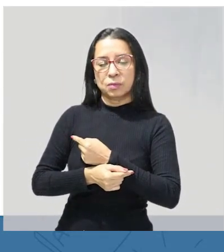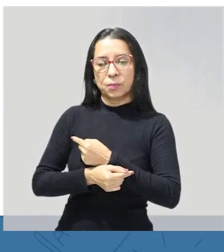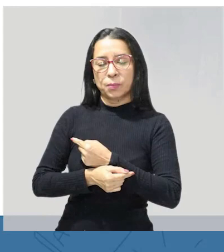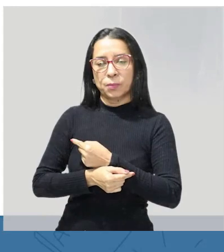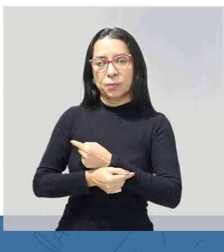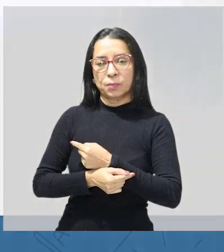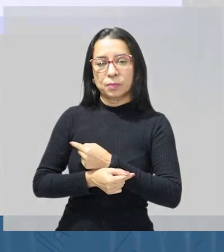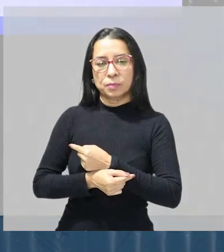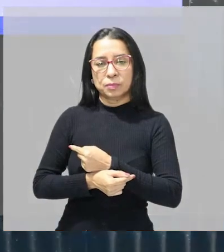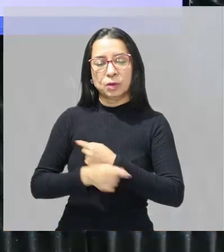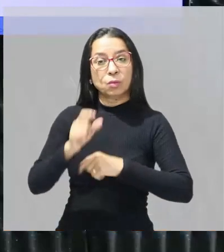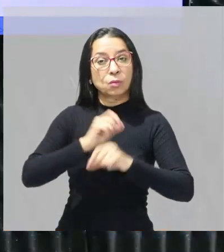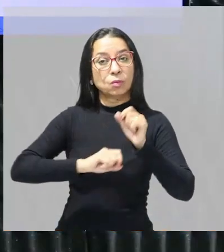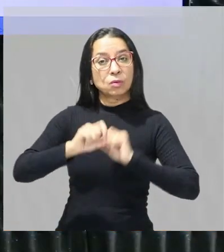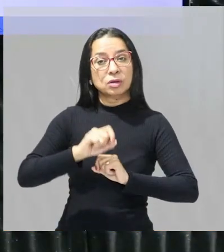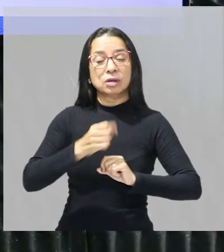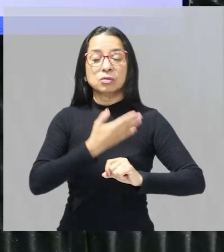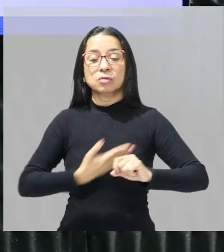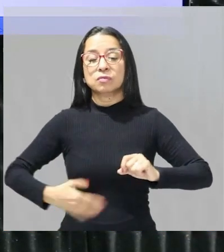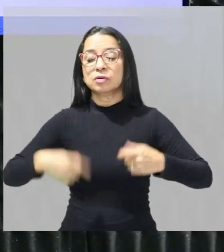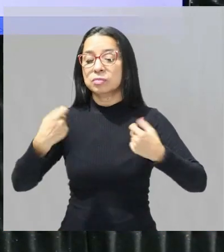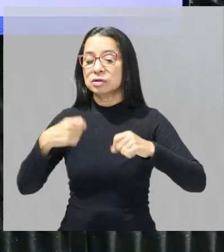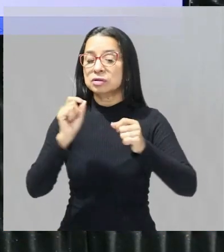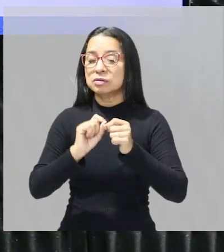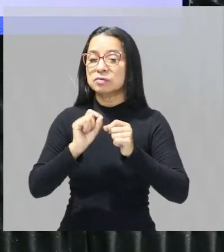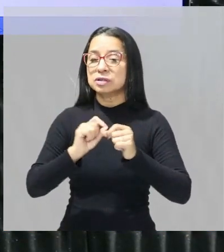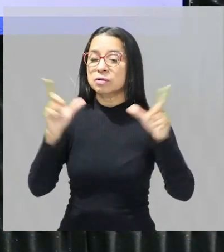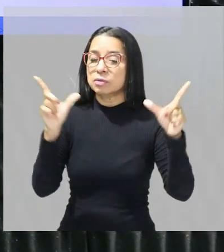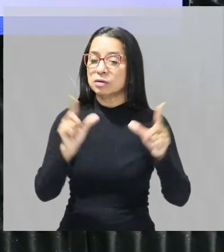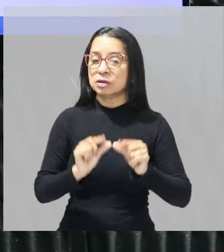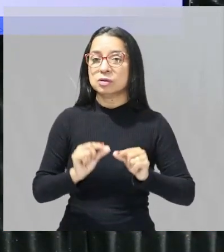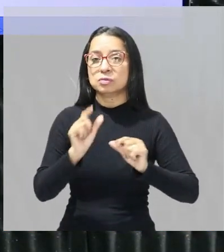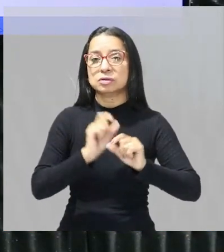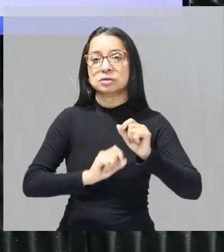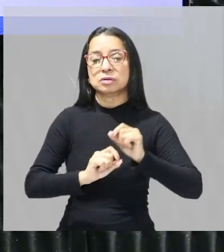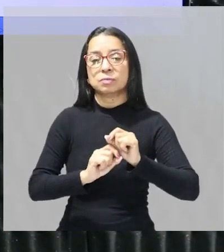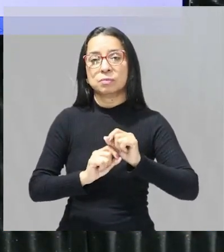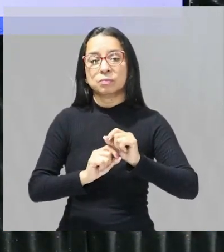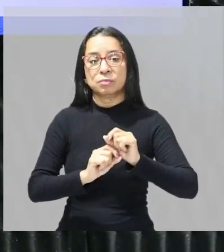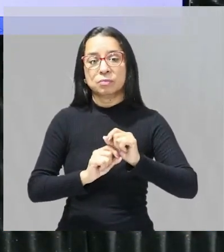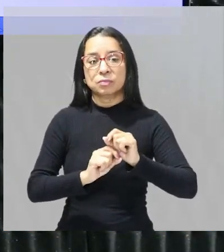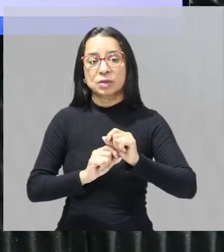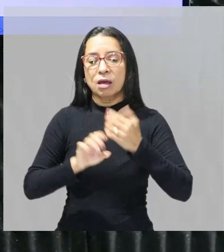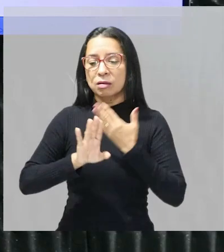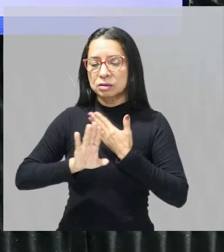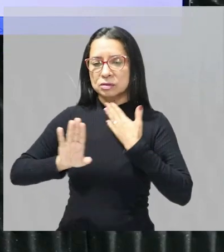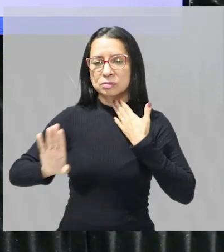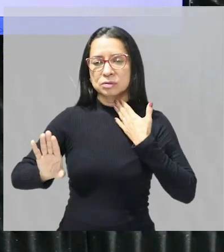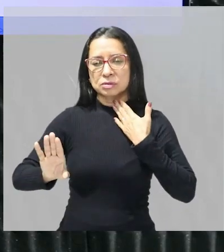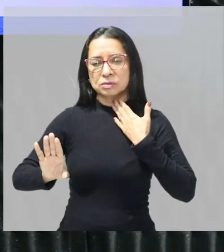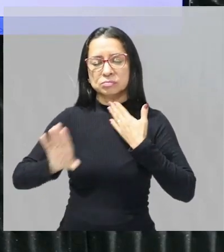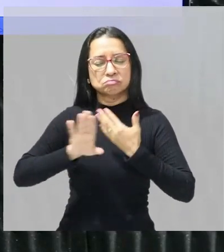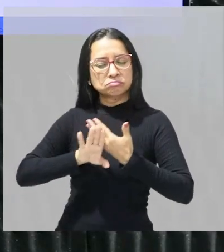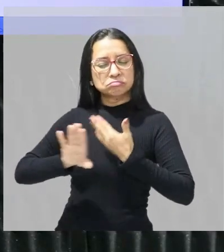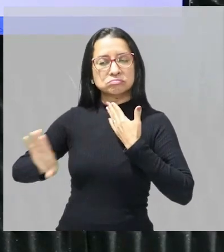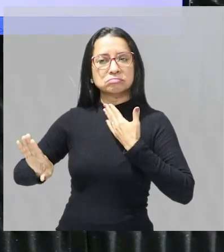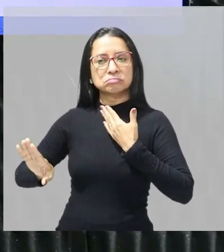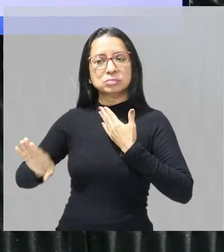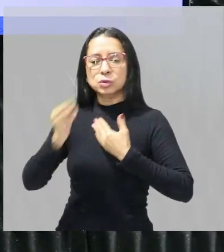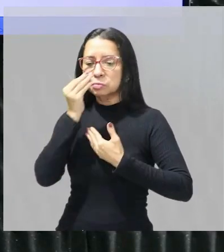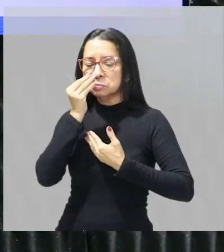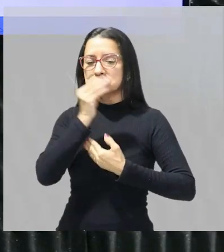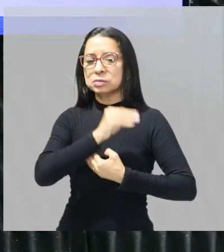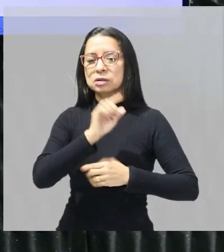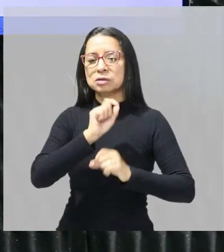produtiva apresentada no texto. Ou seja, o que o governo precisa fazer para reduzir aí, né, essa marginalização, que é como se fosse deixar de lado, né, um tipo